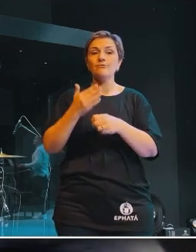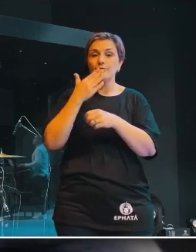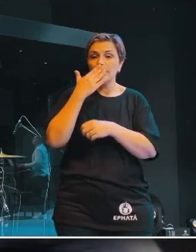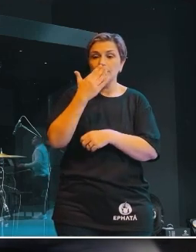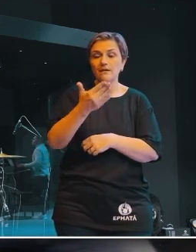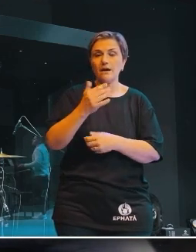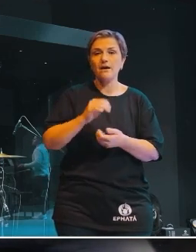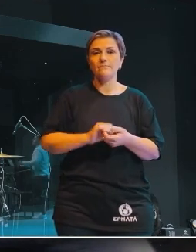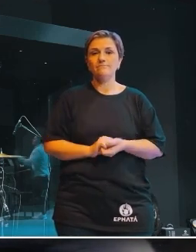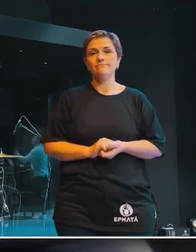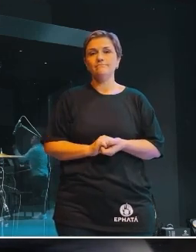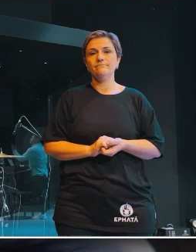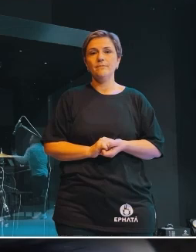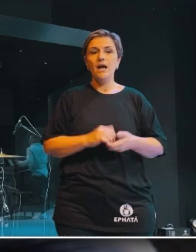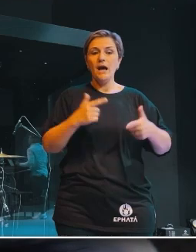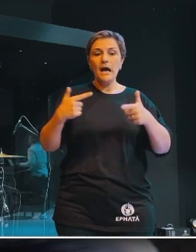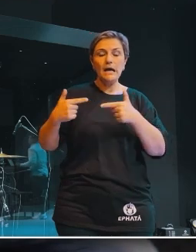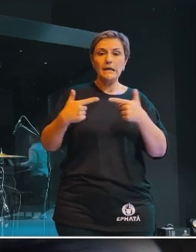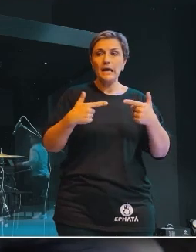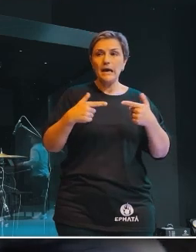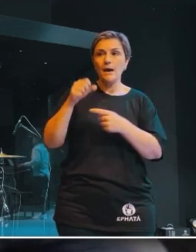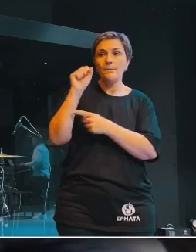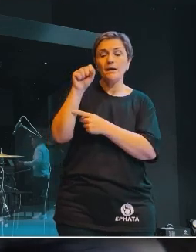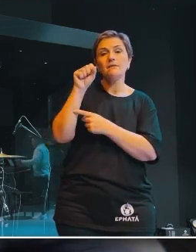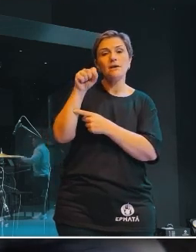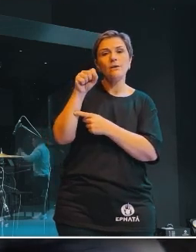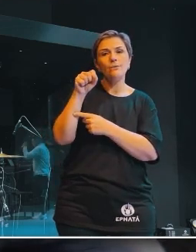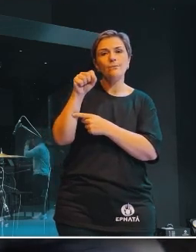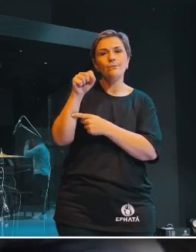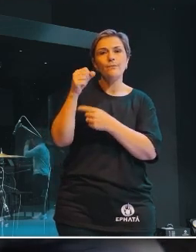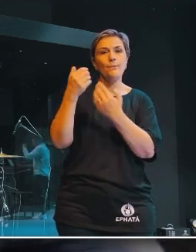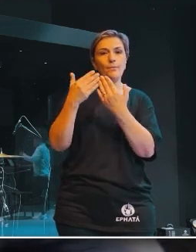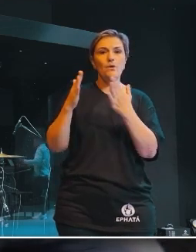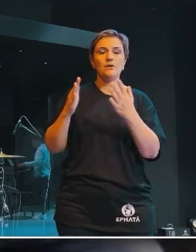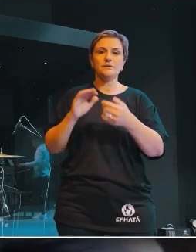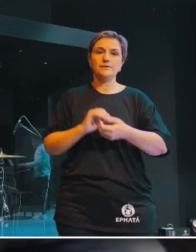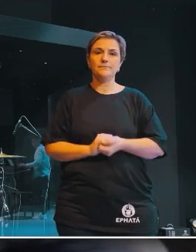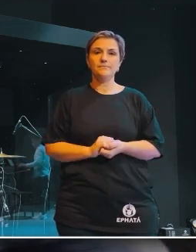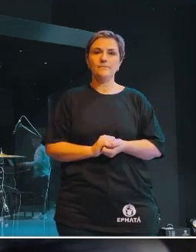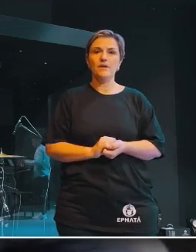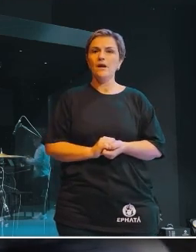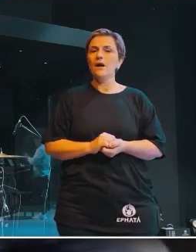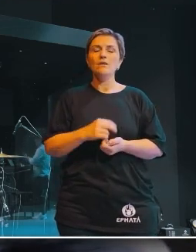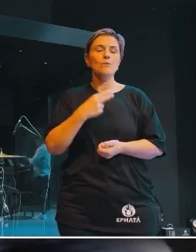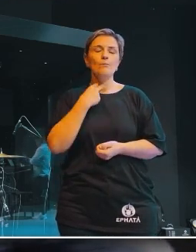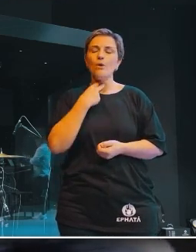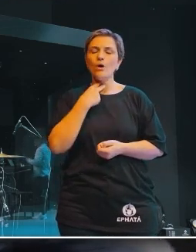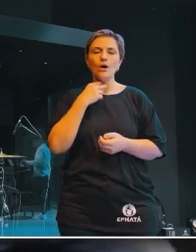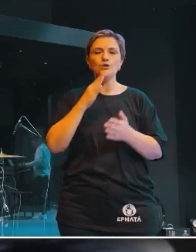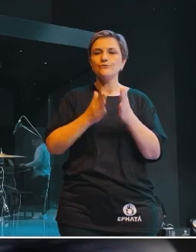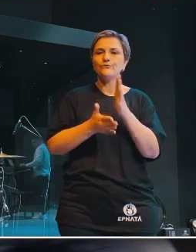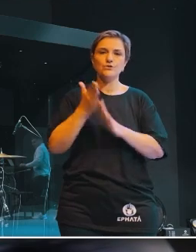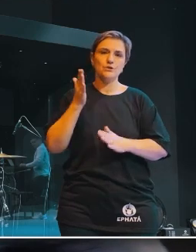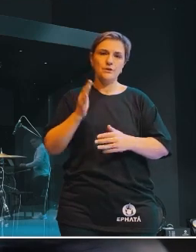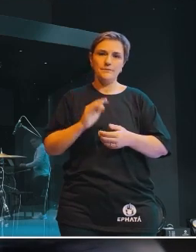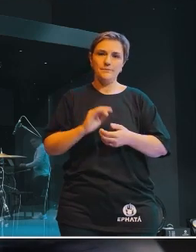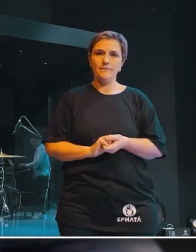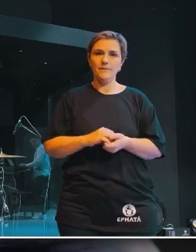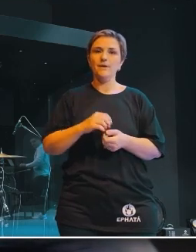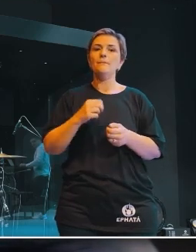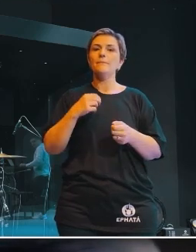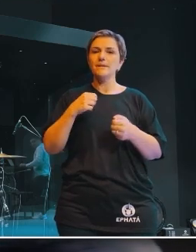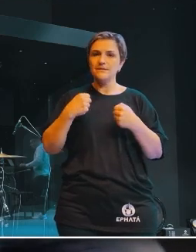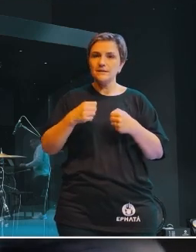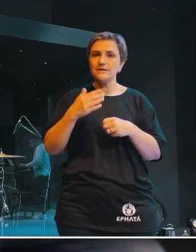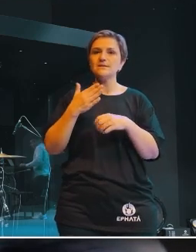Mesmo assim, a guerra bateu a porta da sua casa. Fala para a pessoa que está do teu lado: não dá para fugir, tem que